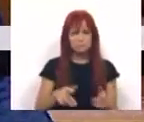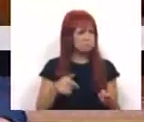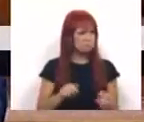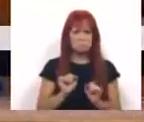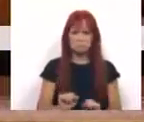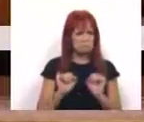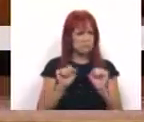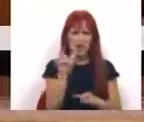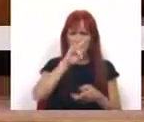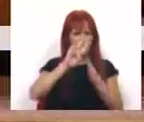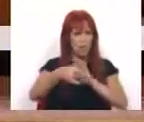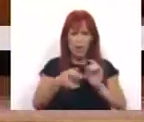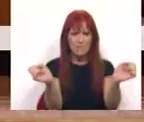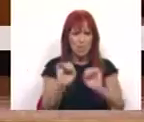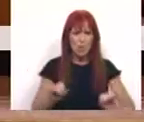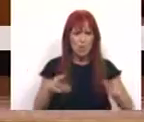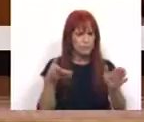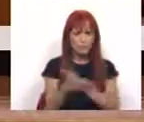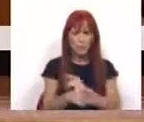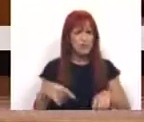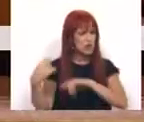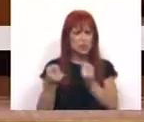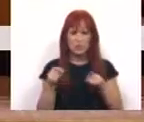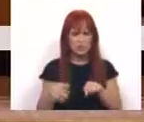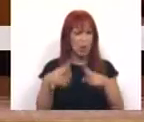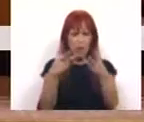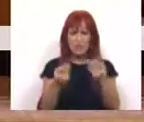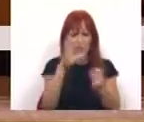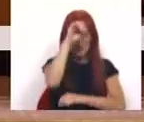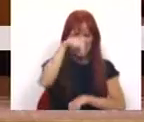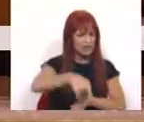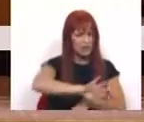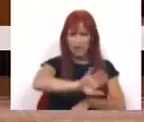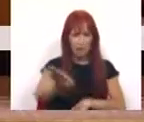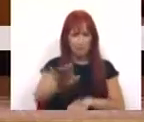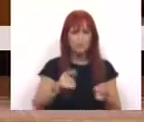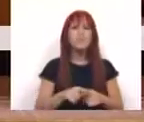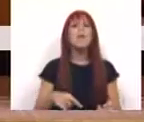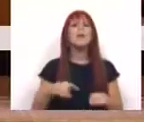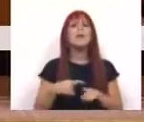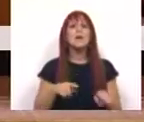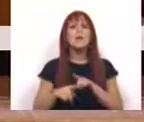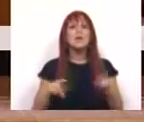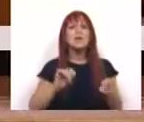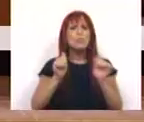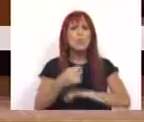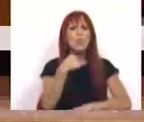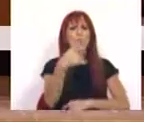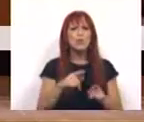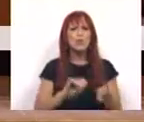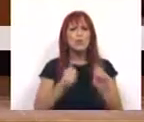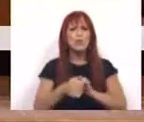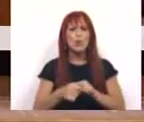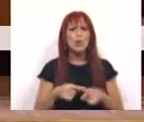fazer parte do vocabulário e não entraram na discussão deste Orçamento de Estado. A discussão mudou de tom e mudou